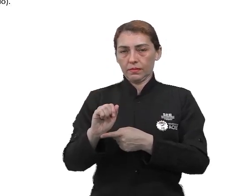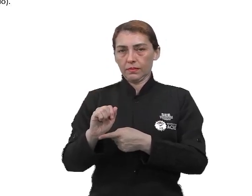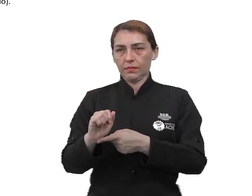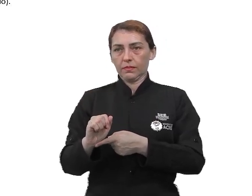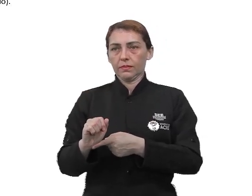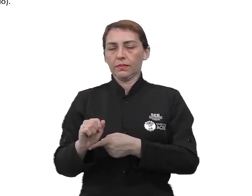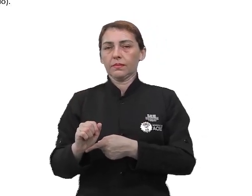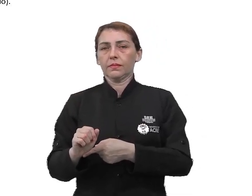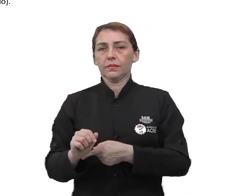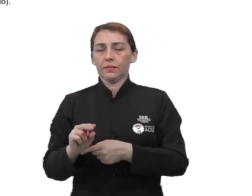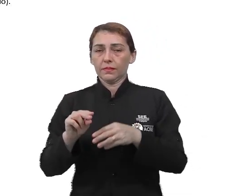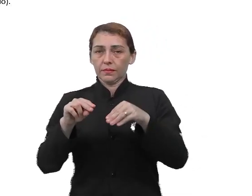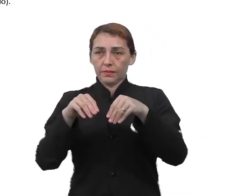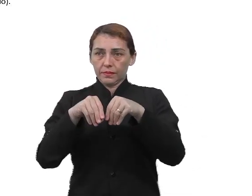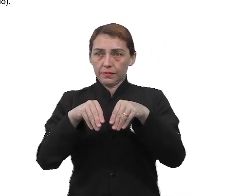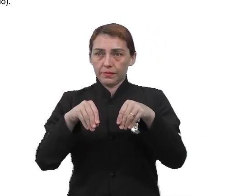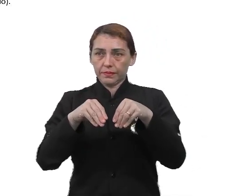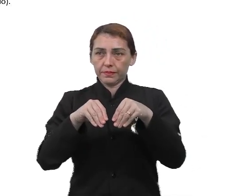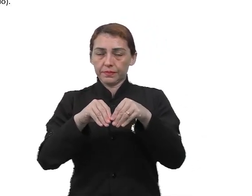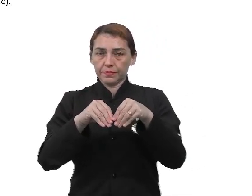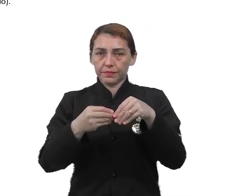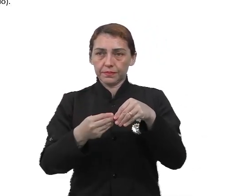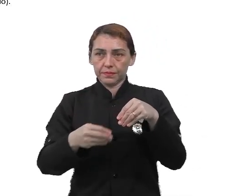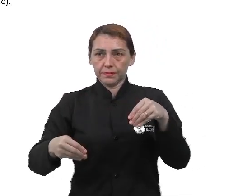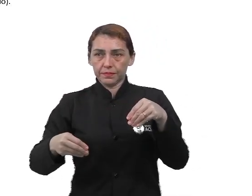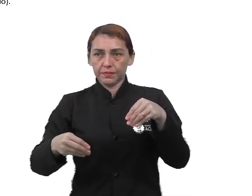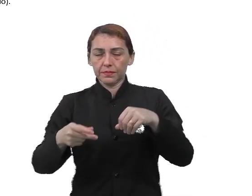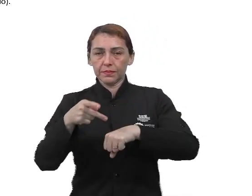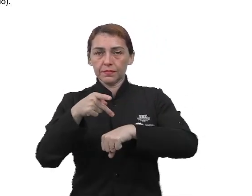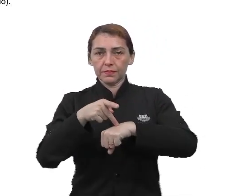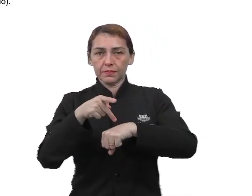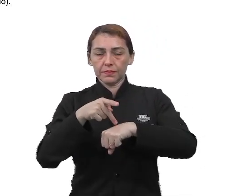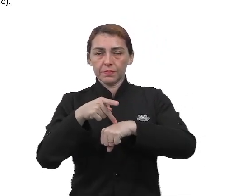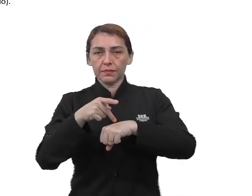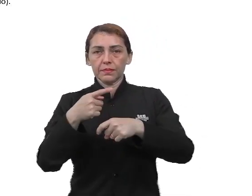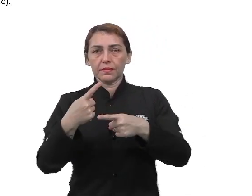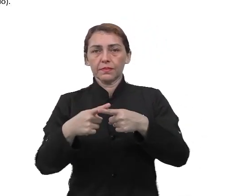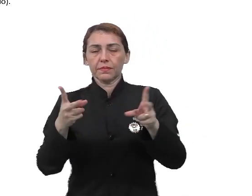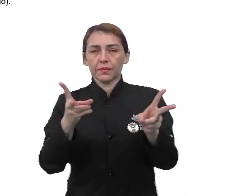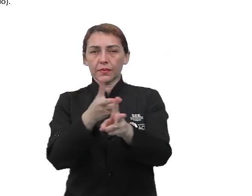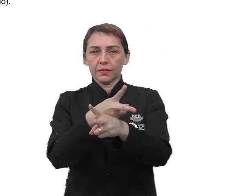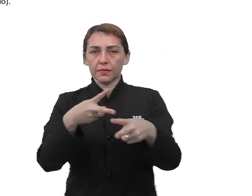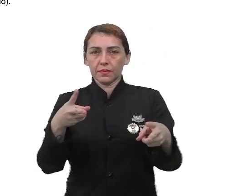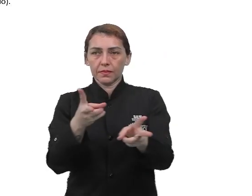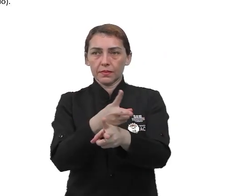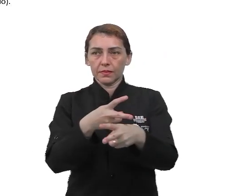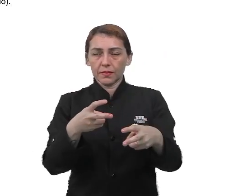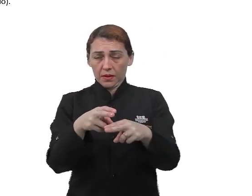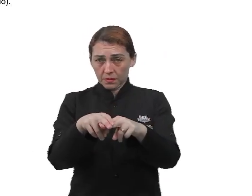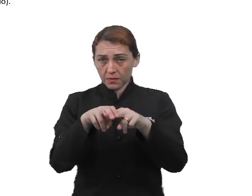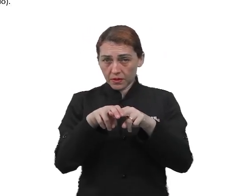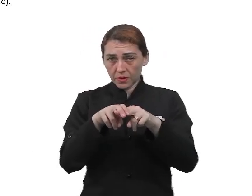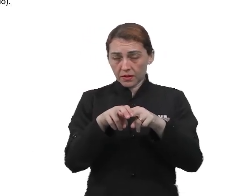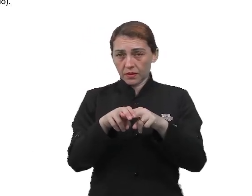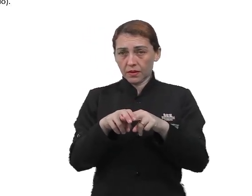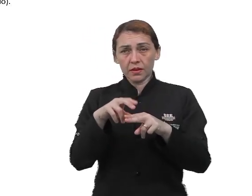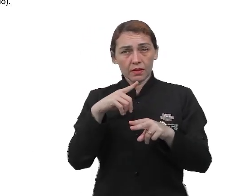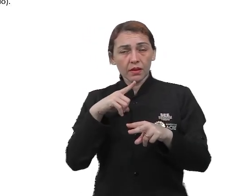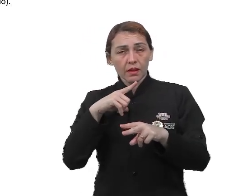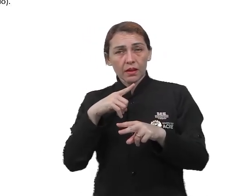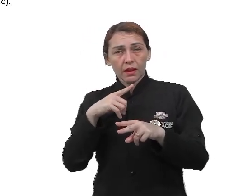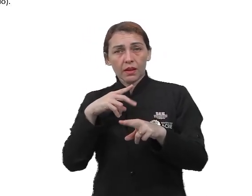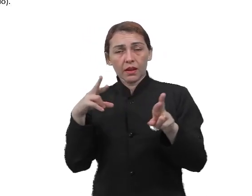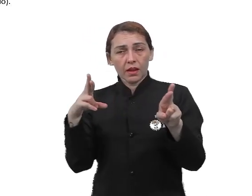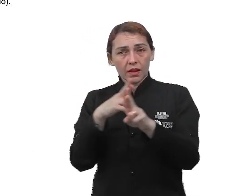a partícula, né, que é solta aí dessa rocha, desse relevo por conta dos ventos. Então é por isso, será? Será que tem a ver